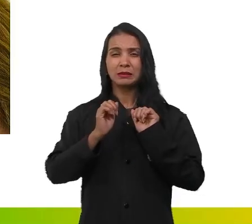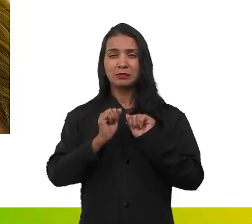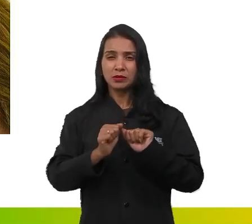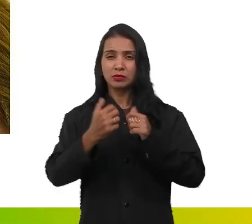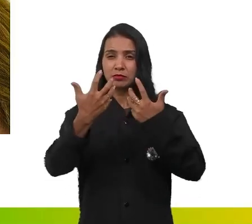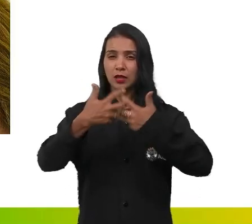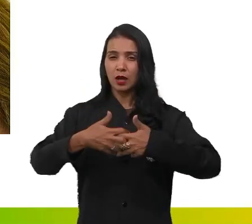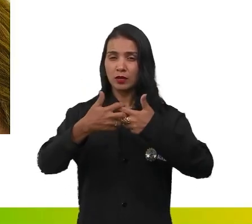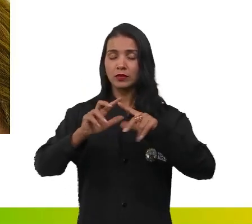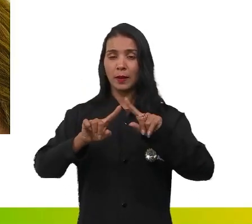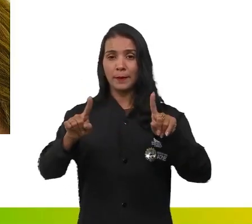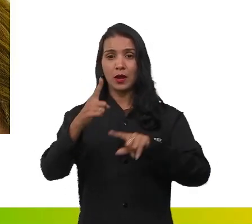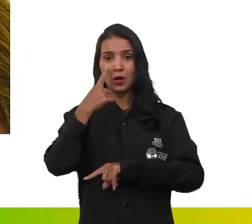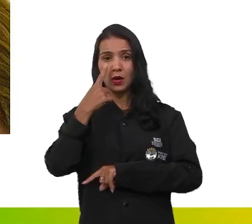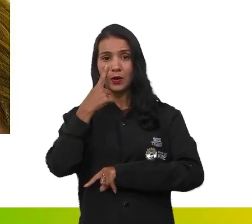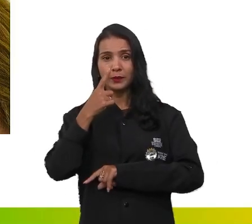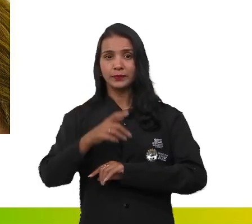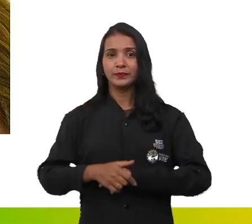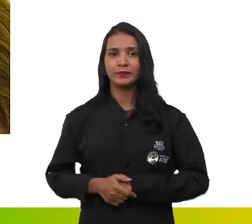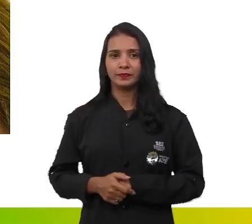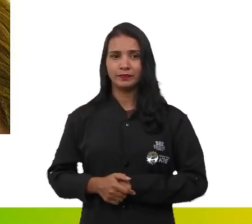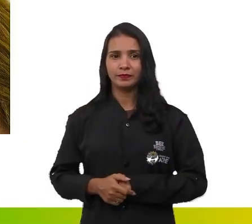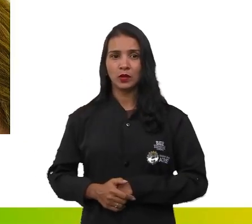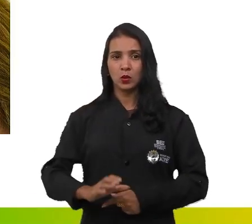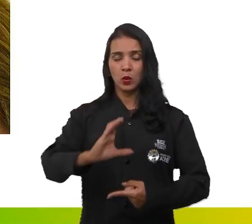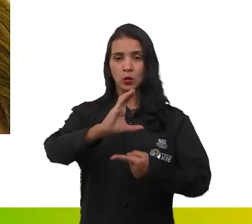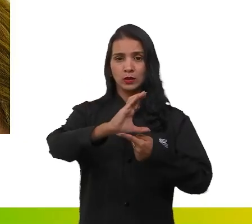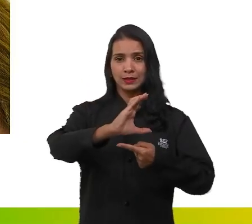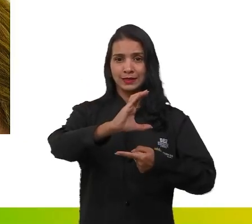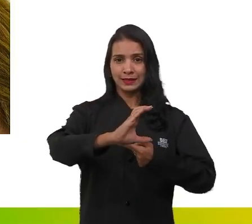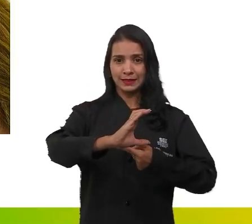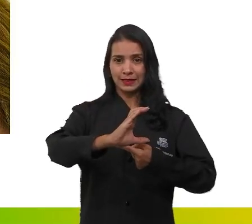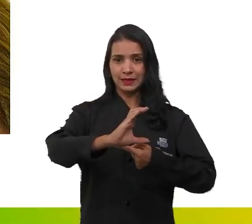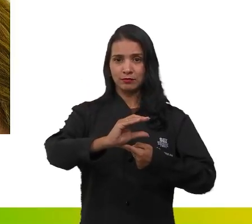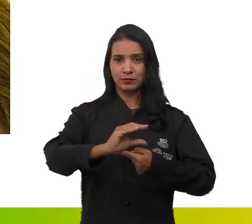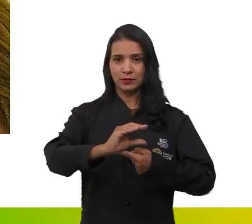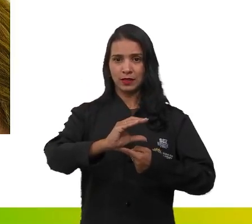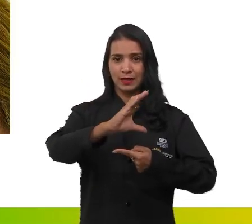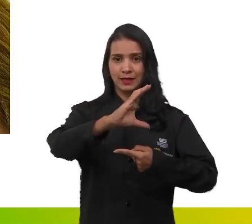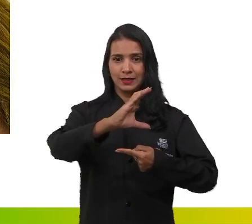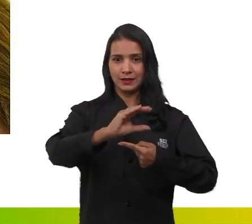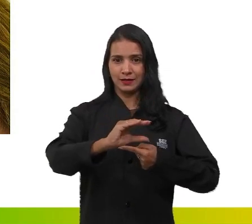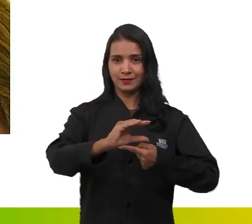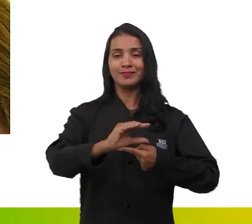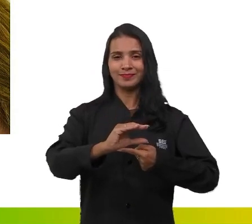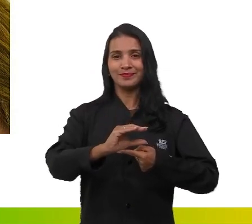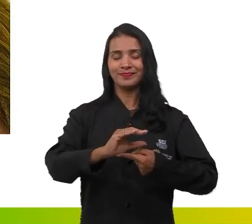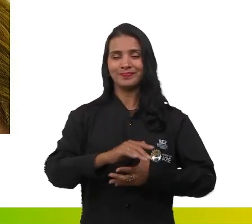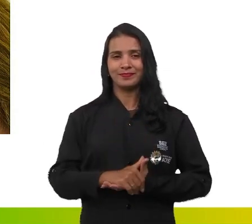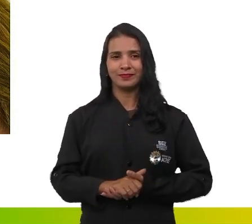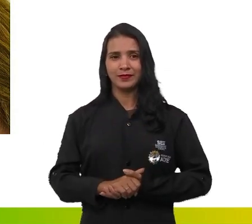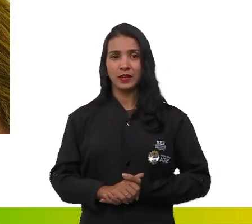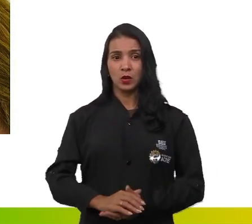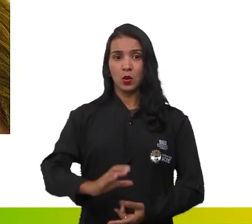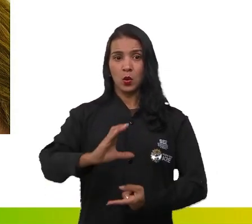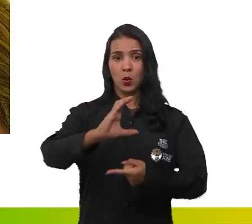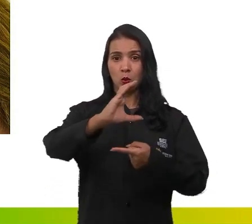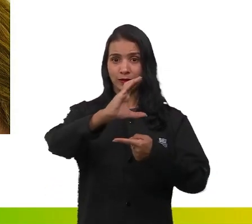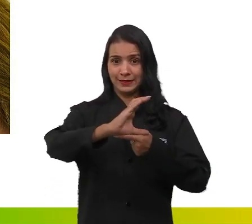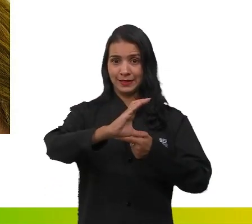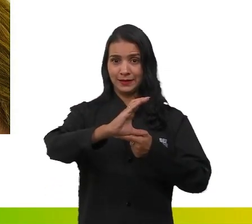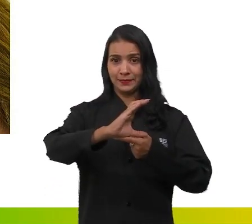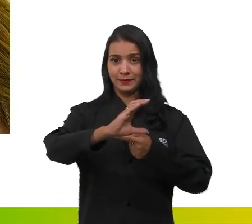assim? O cesão, vou colocar aqui para vocês. É uma característica de